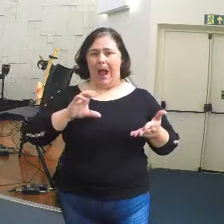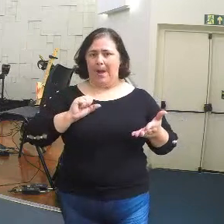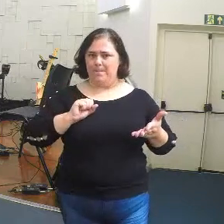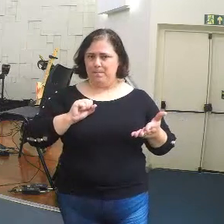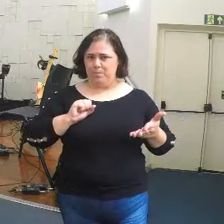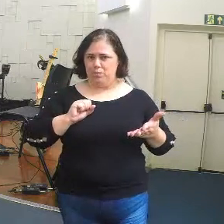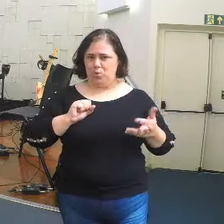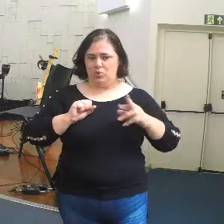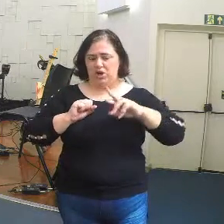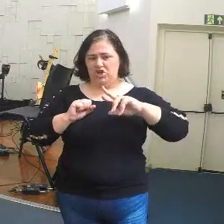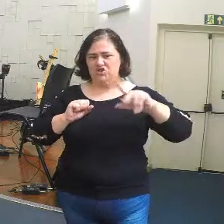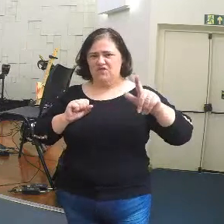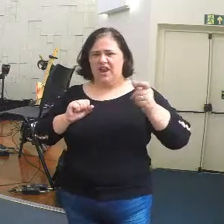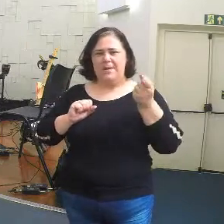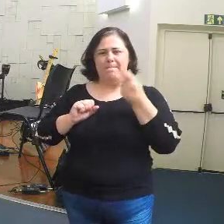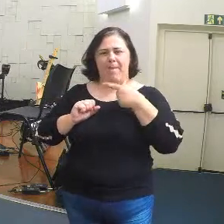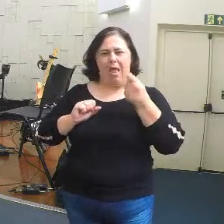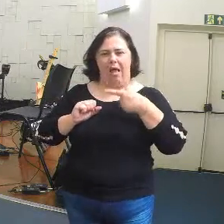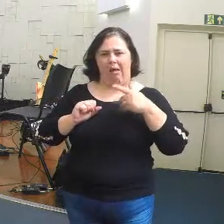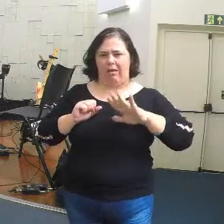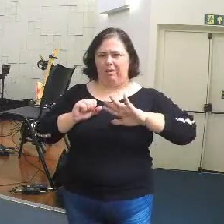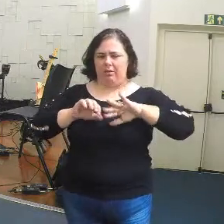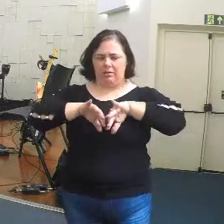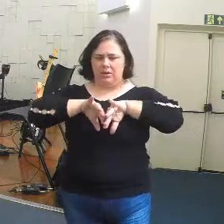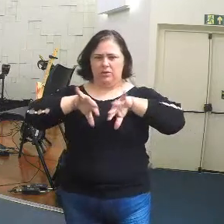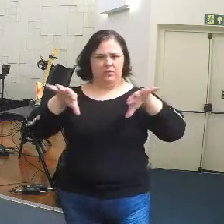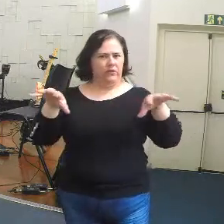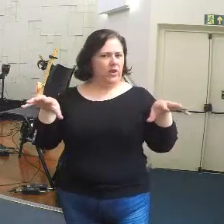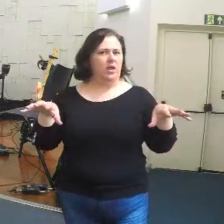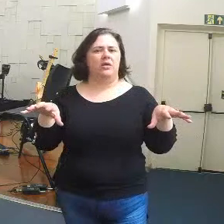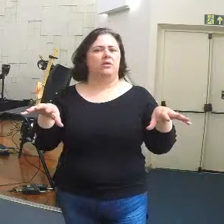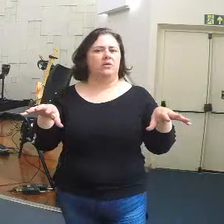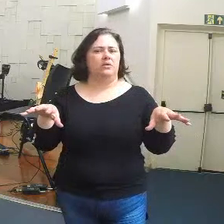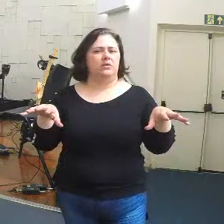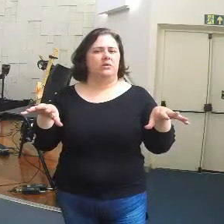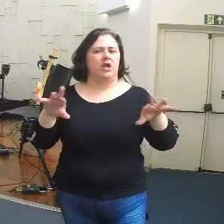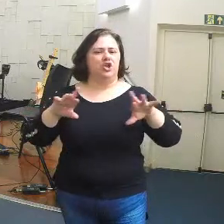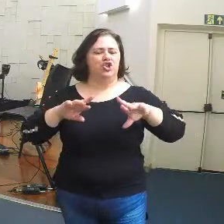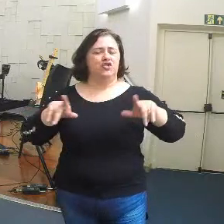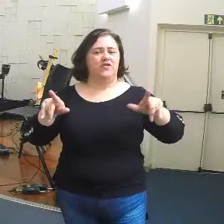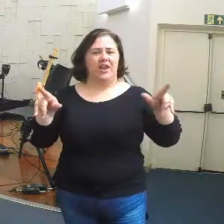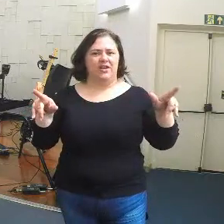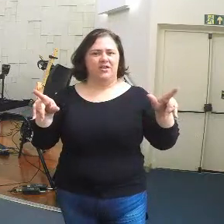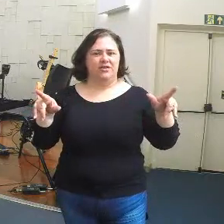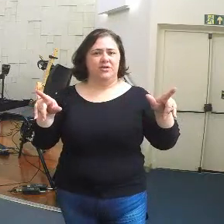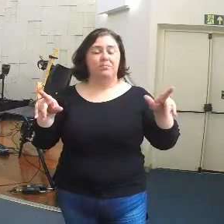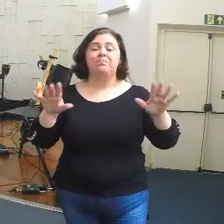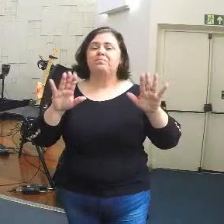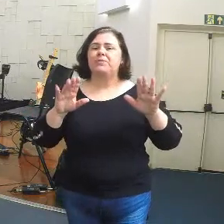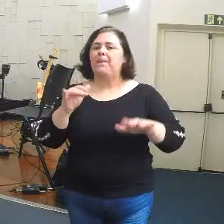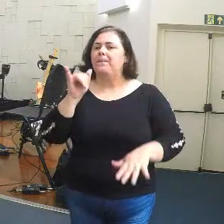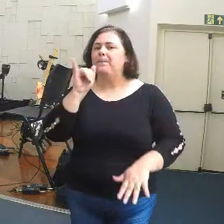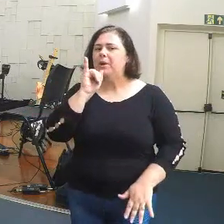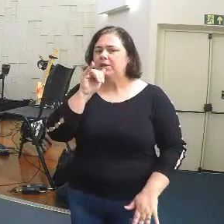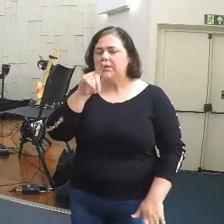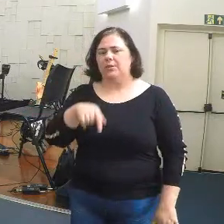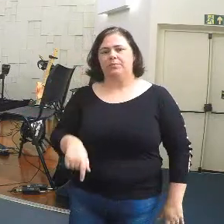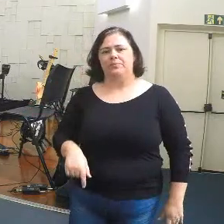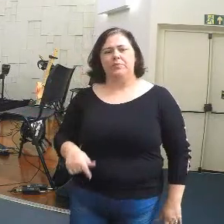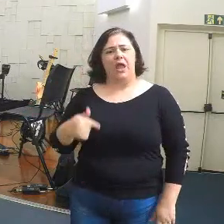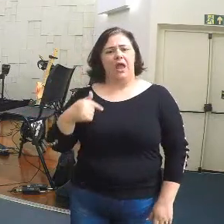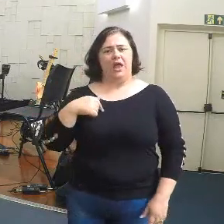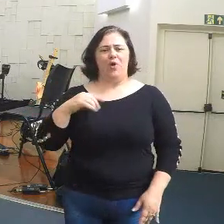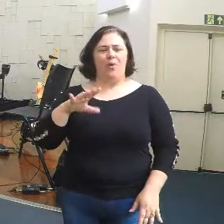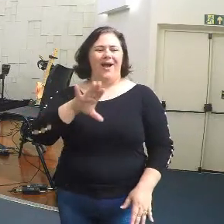Amor é diferente de humor. A Bíblia não me ordena que eu devo amar apenas quando eu estou bem humorado.